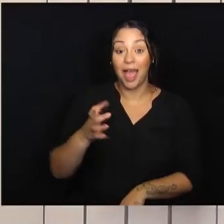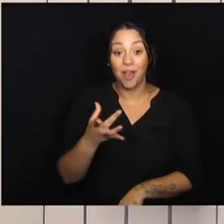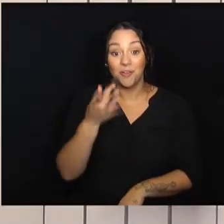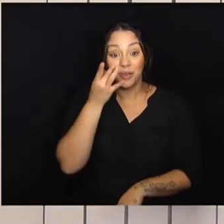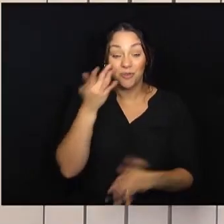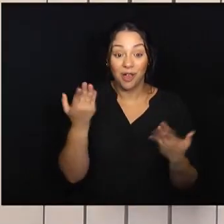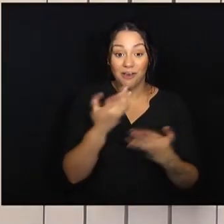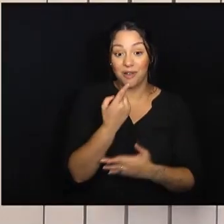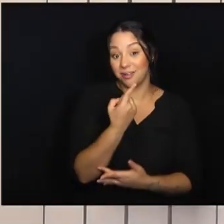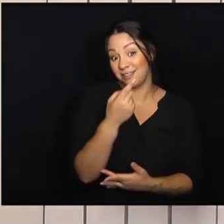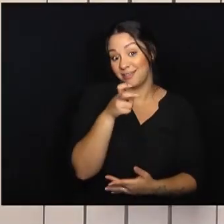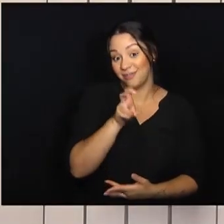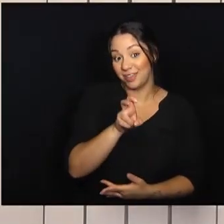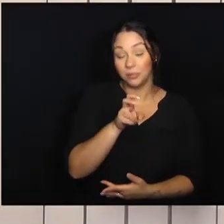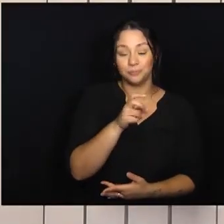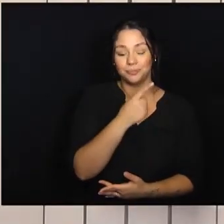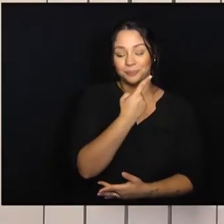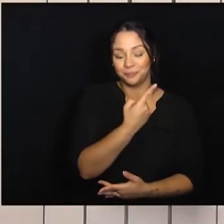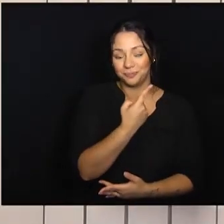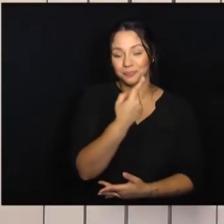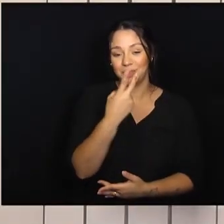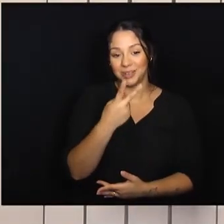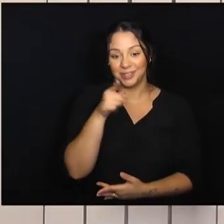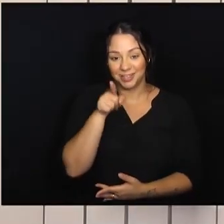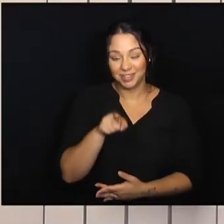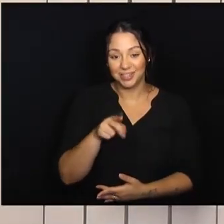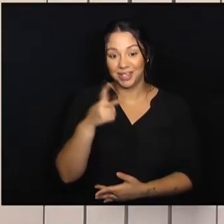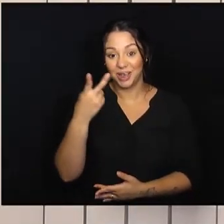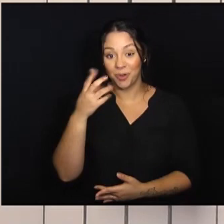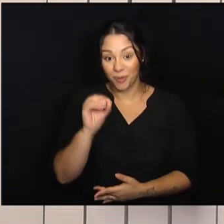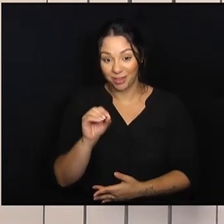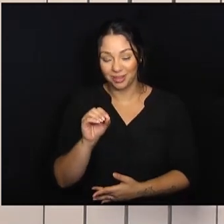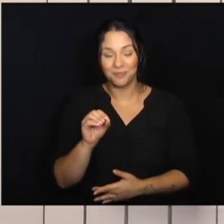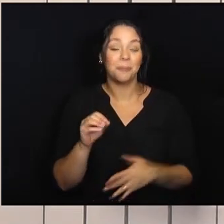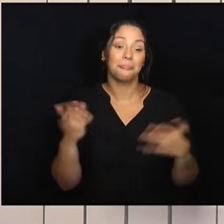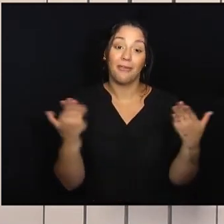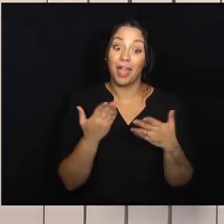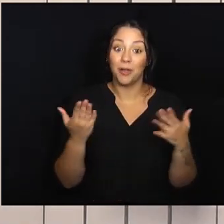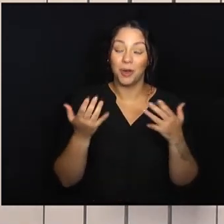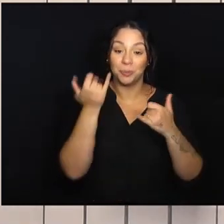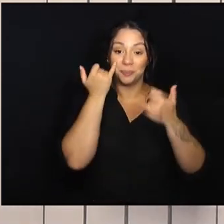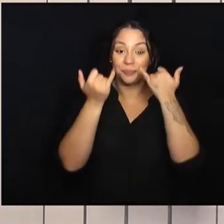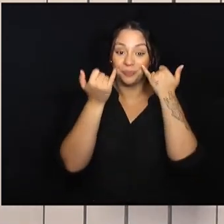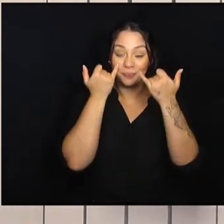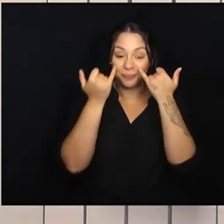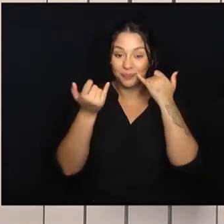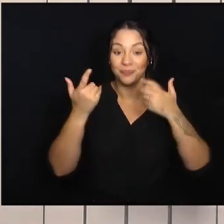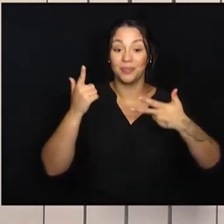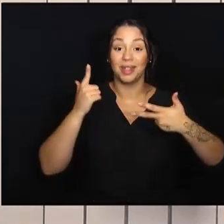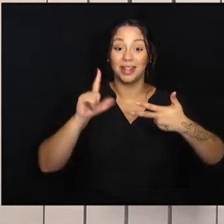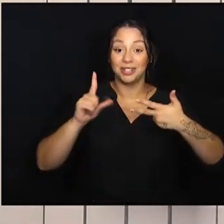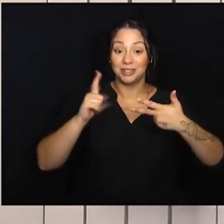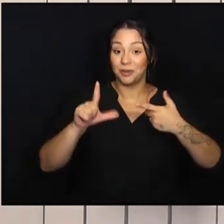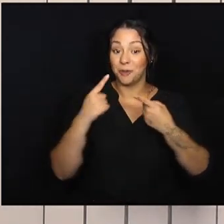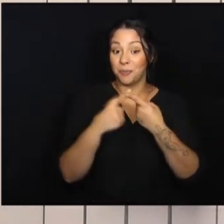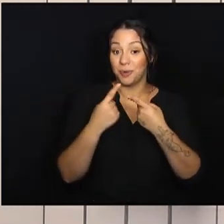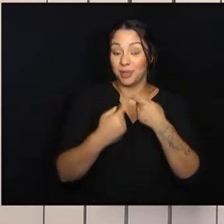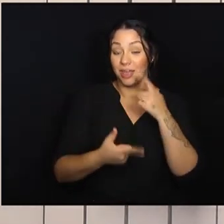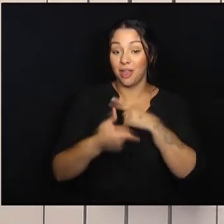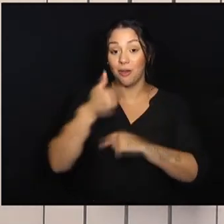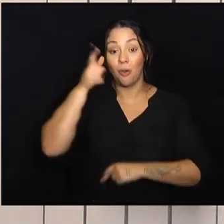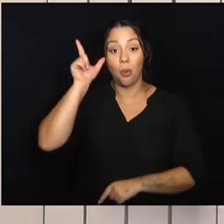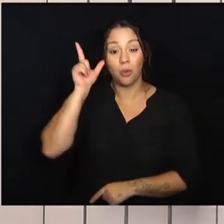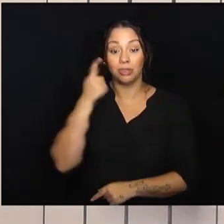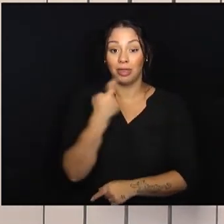Meio-dia mais 55 minutos. Agora, a hora das notícias do Legislativo, porque ontem foi dia da 13ª